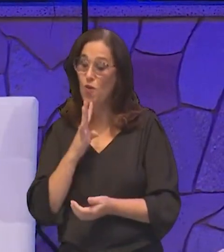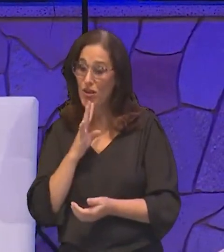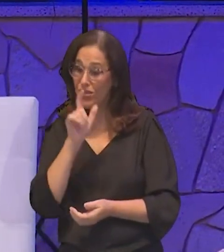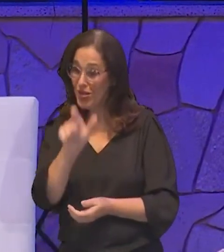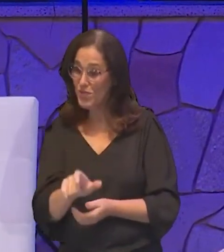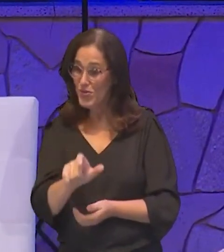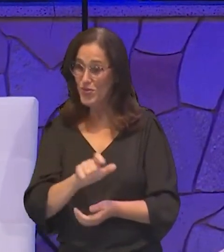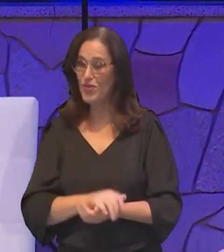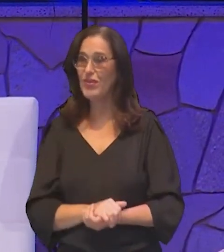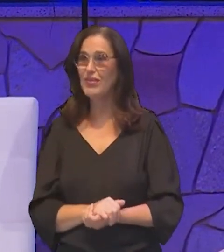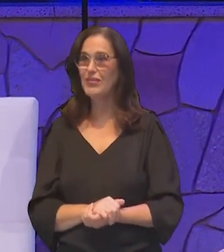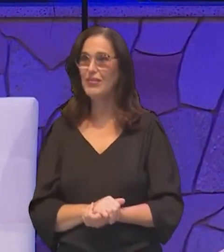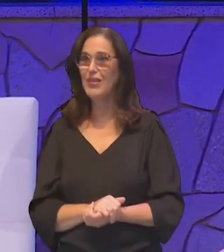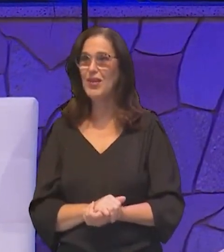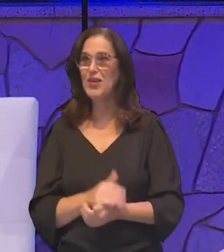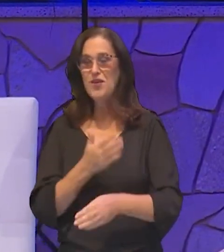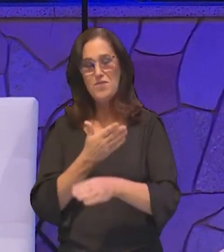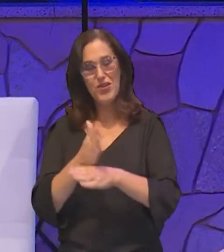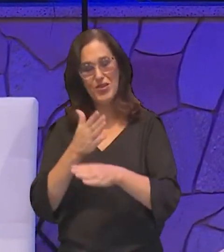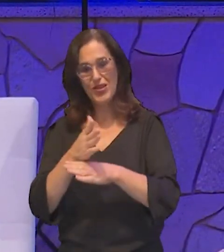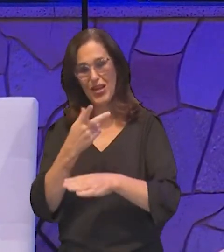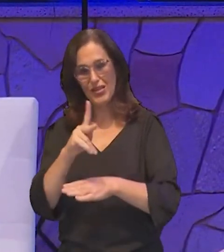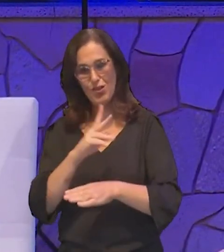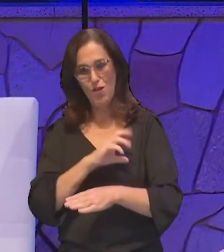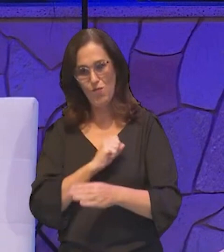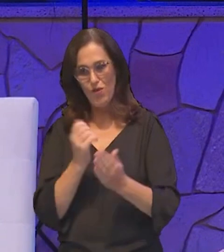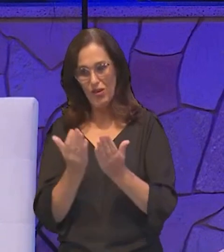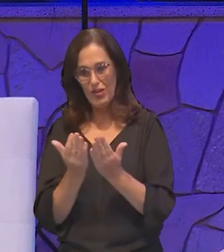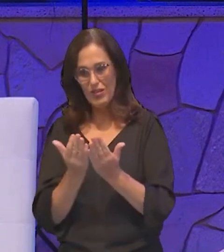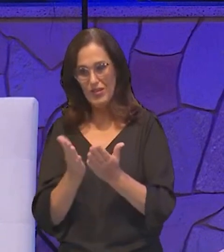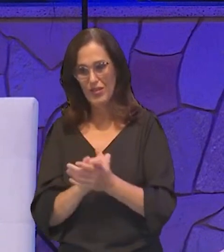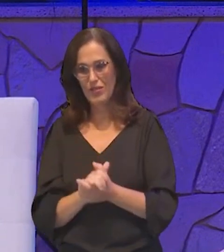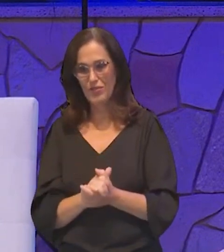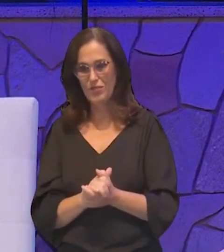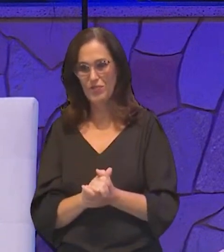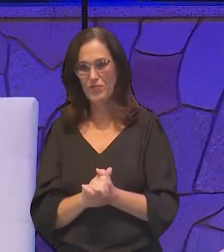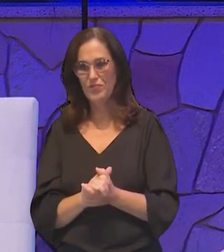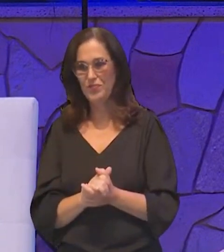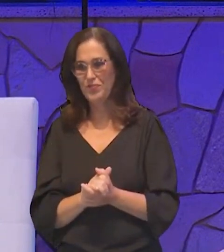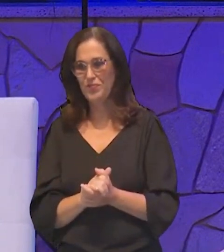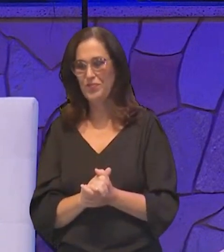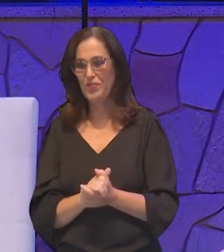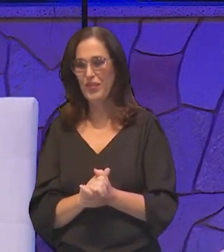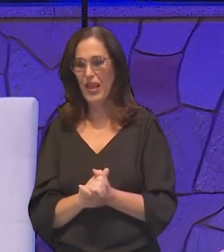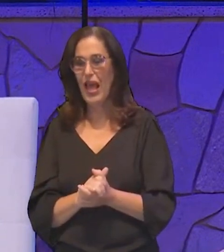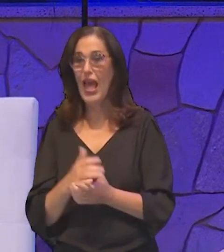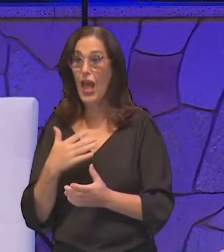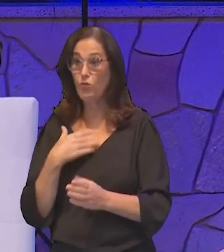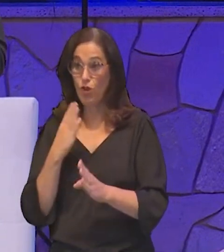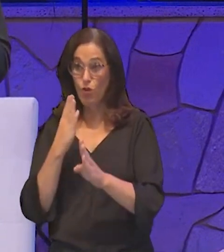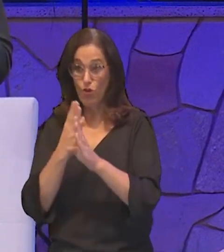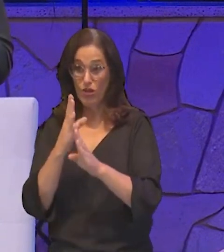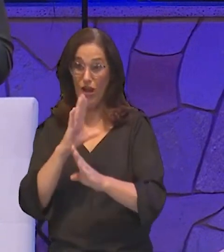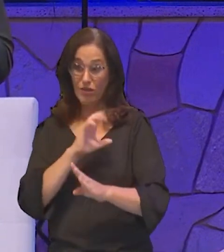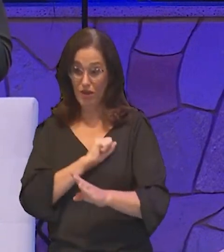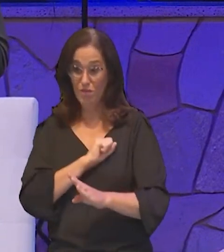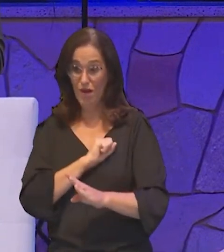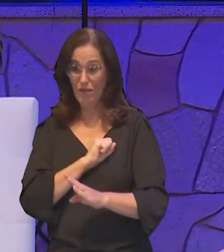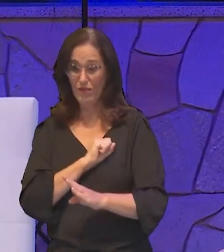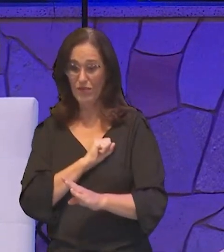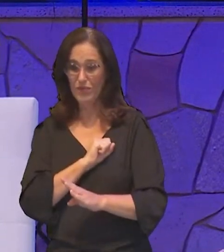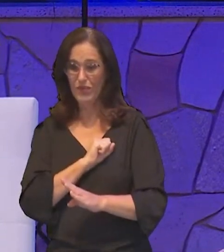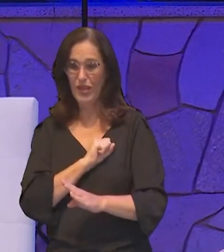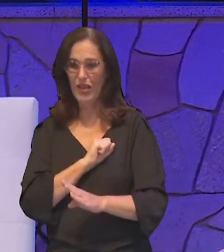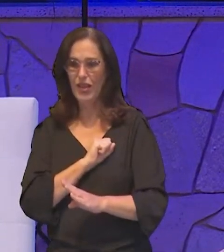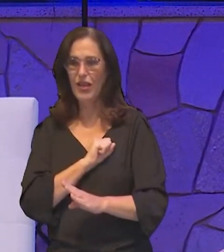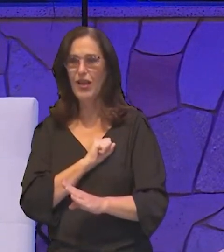pessoa, e começar a praticar assim o amor cristão. Foi dessa forma que eu fui encontrado e amado. Eu tenho